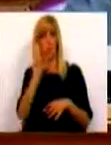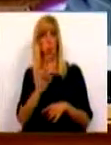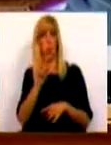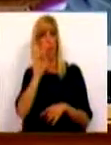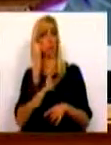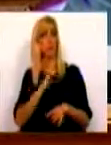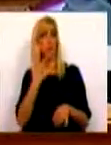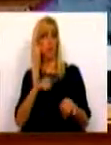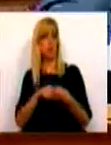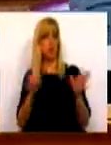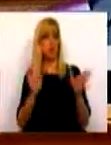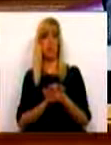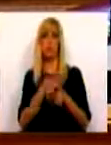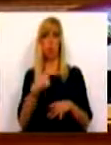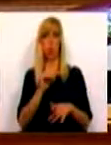deputada.